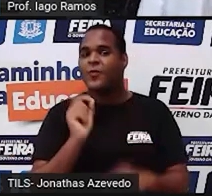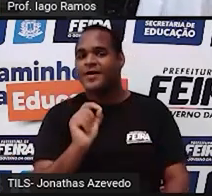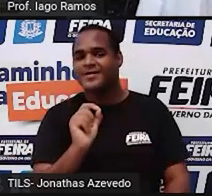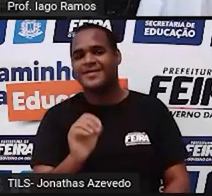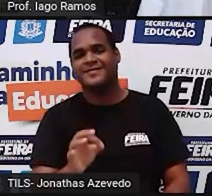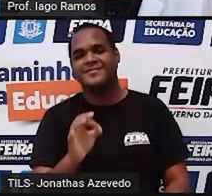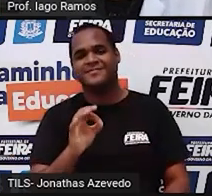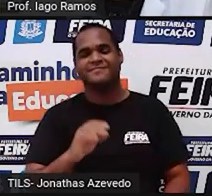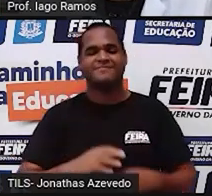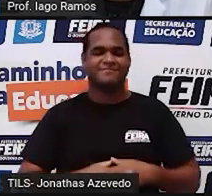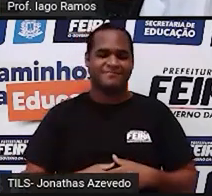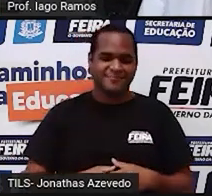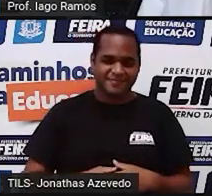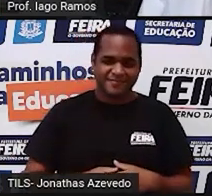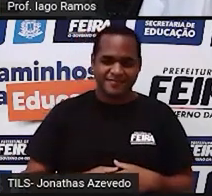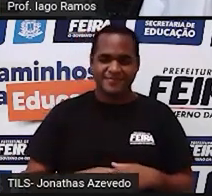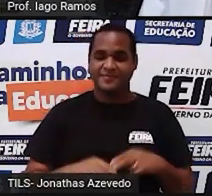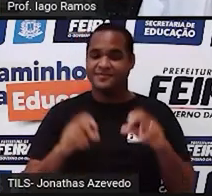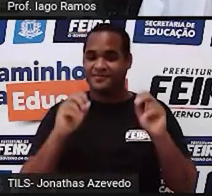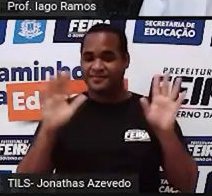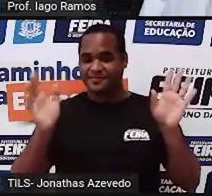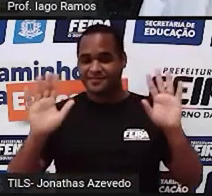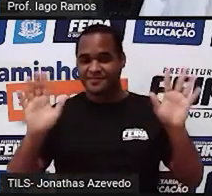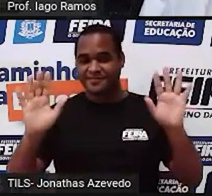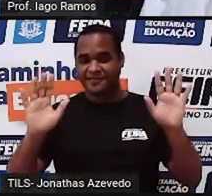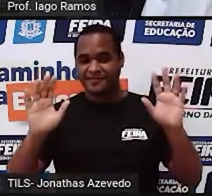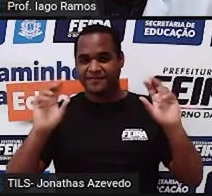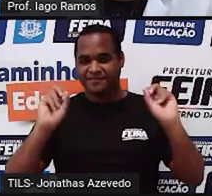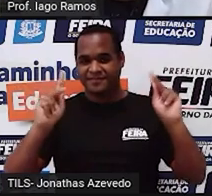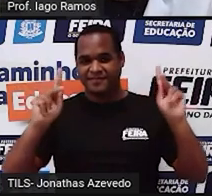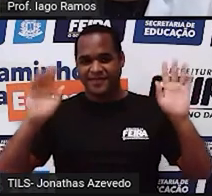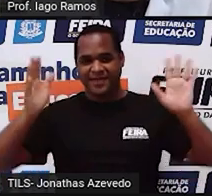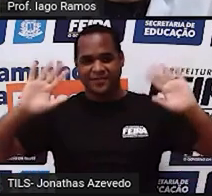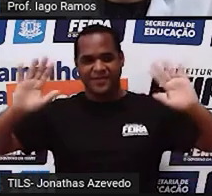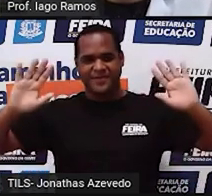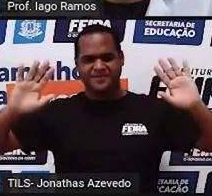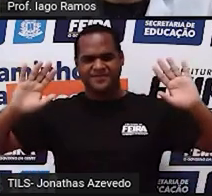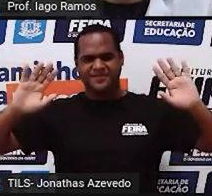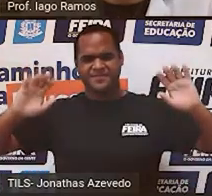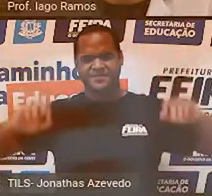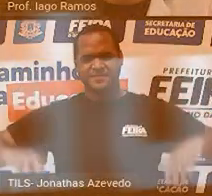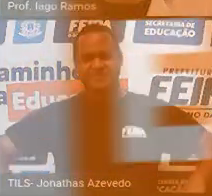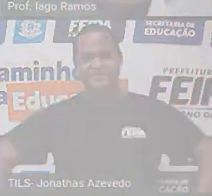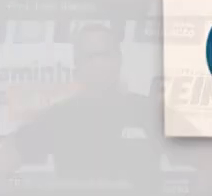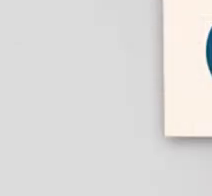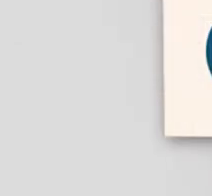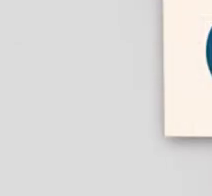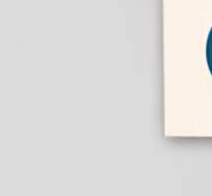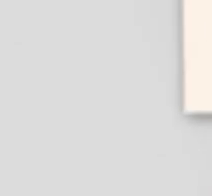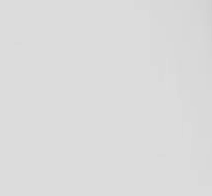solução exatamente Valeu galerinha até mais Bye Bye I